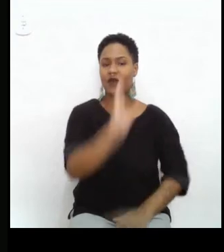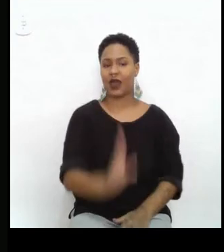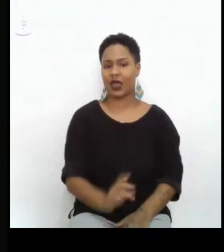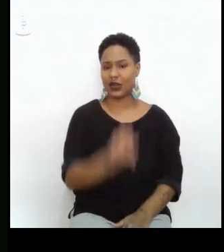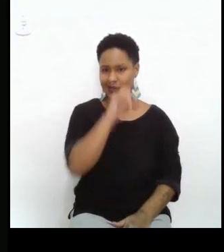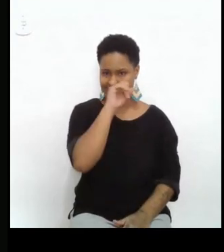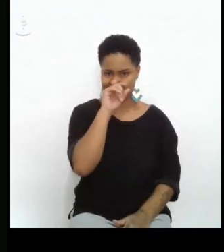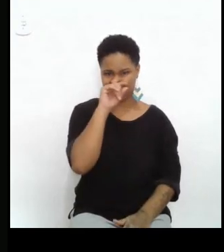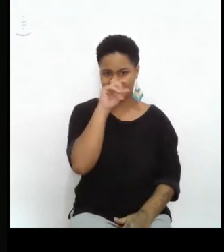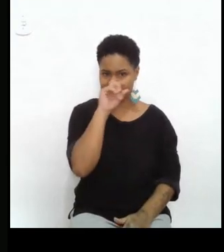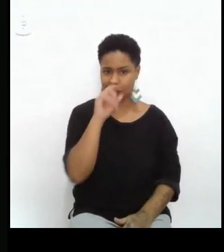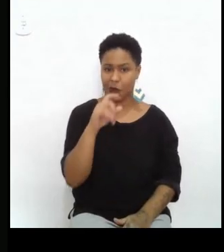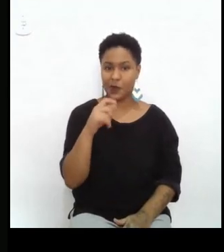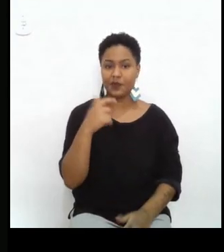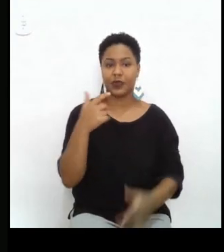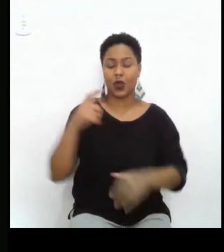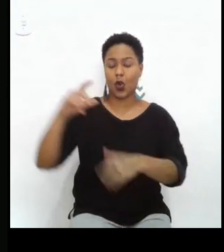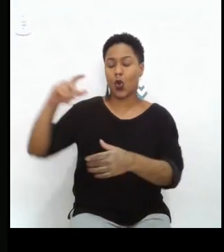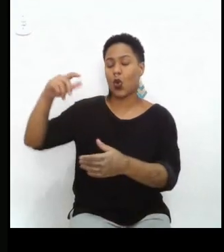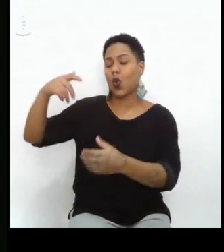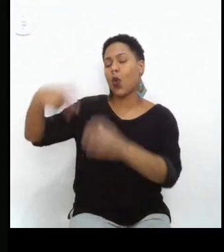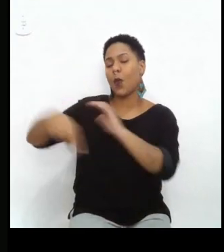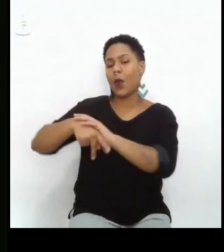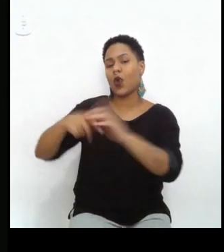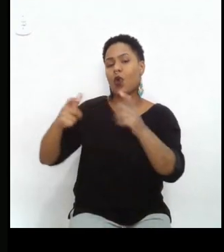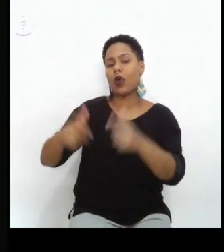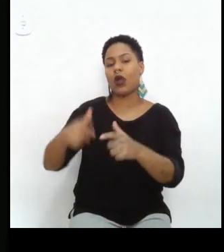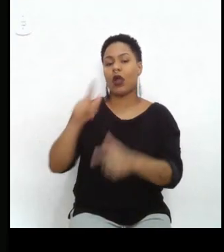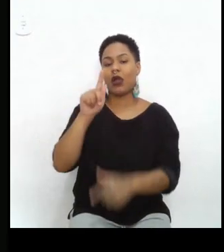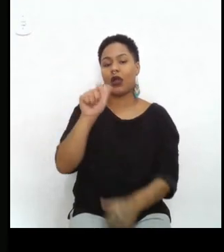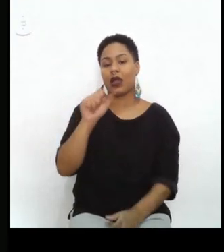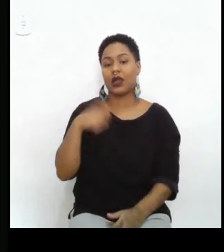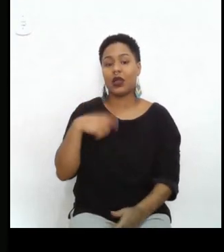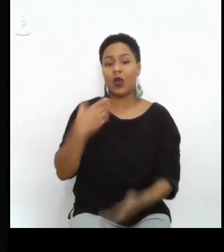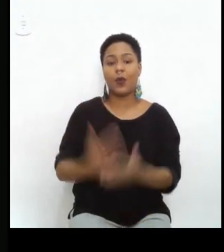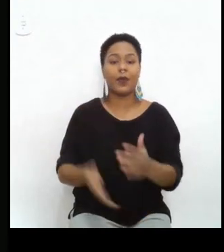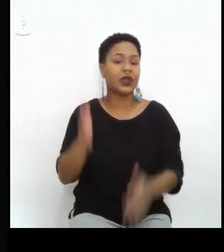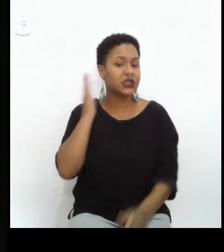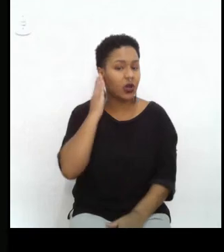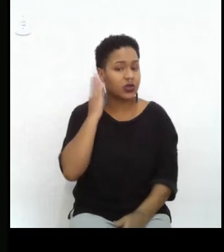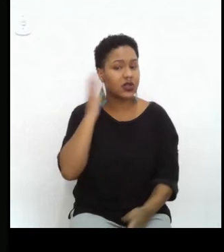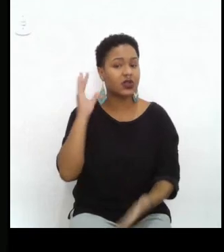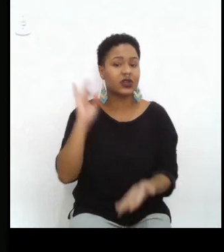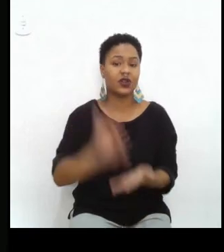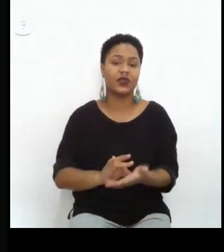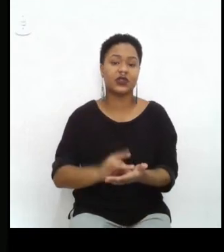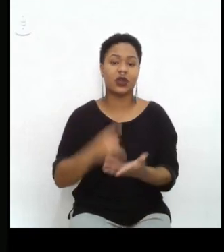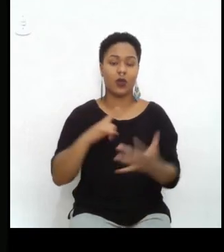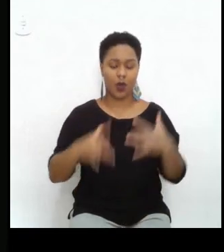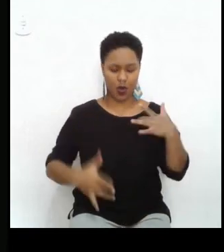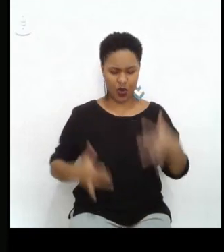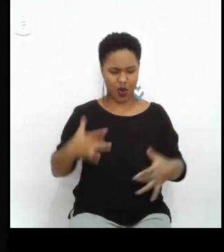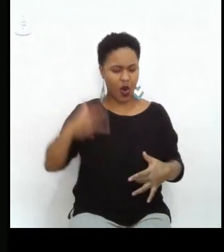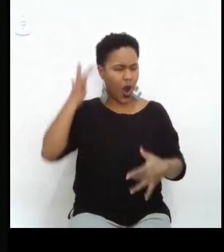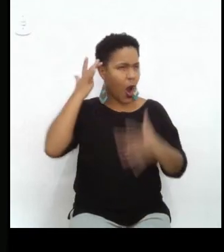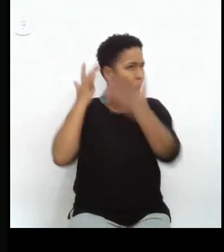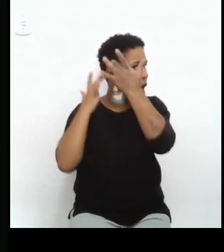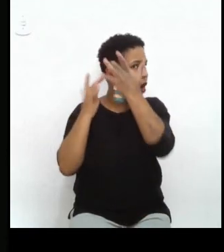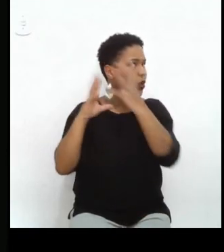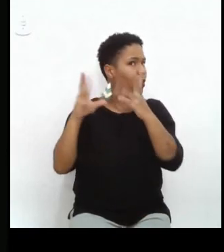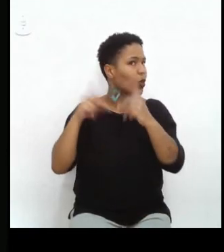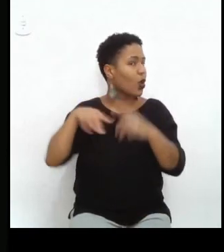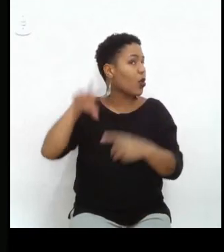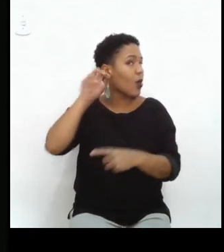eu perdi a audição na verdade meus órgãos auditivos Praticamente derreteram todo o meu aparelho